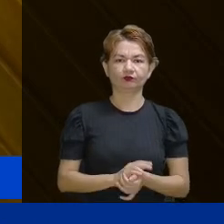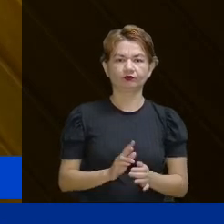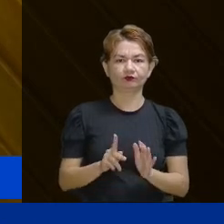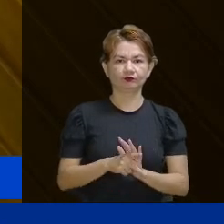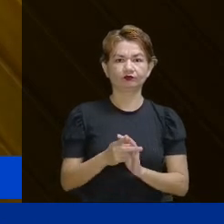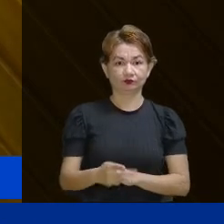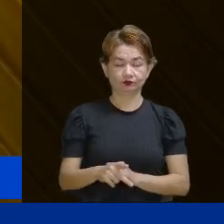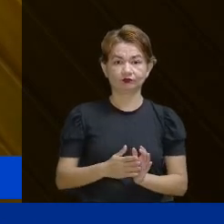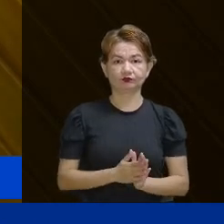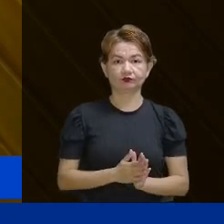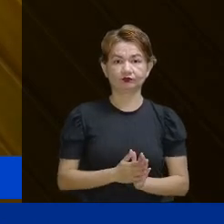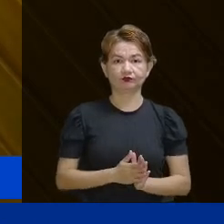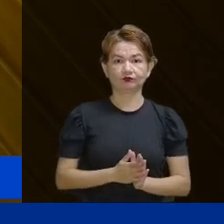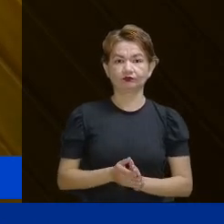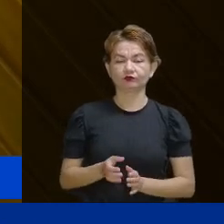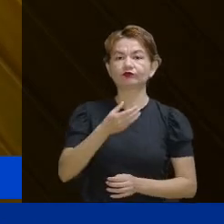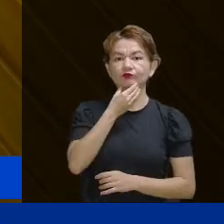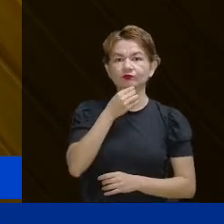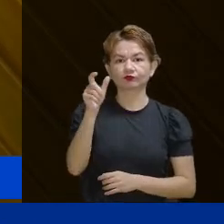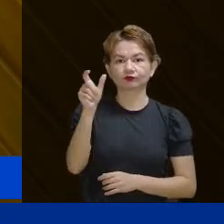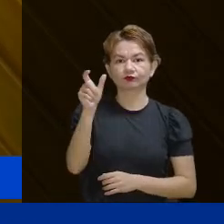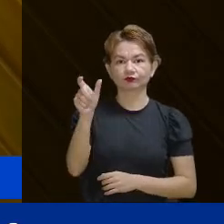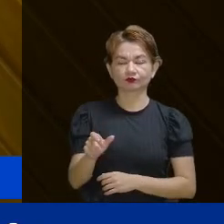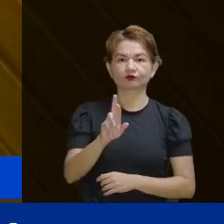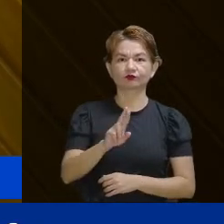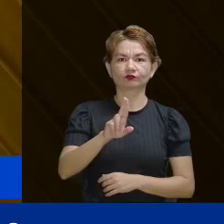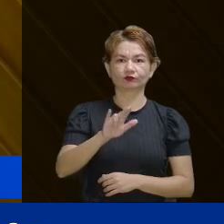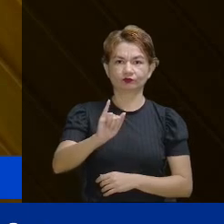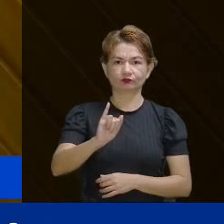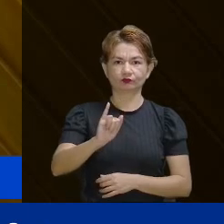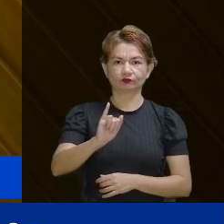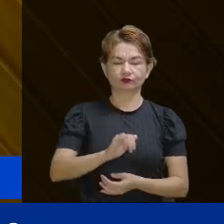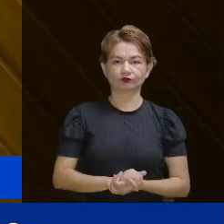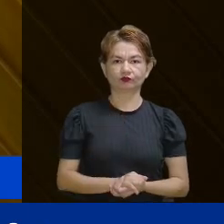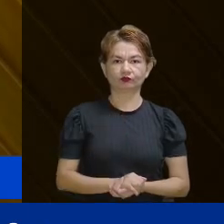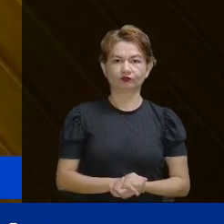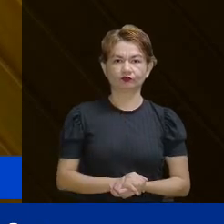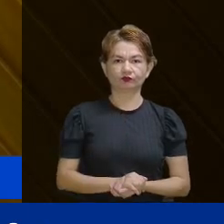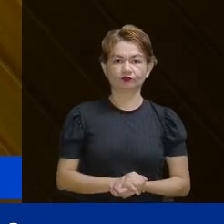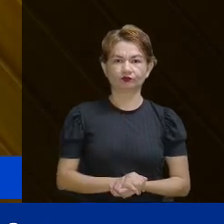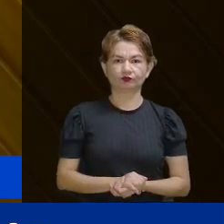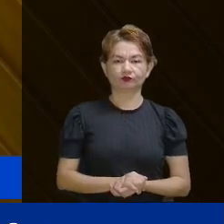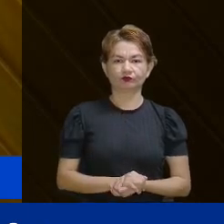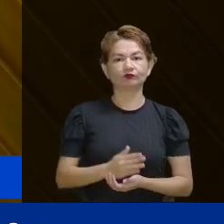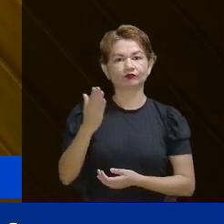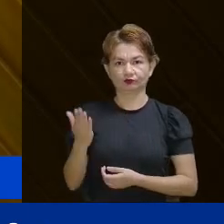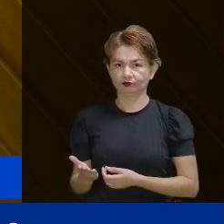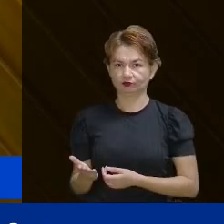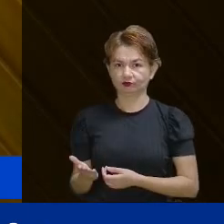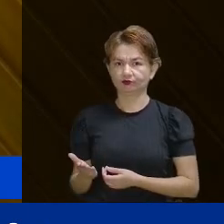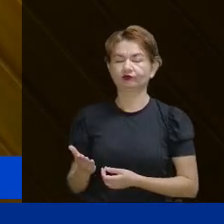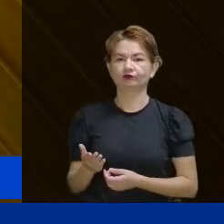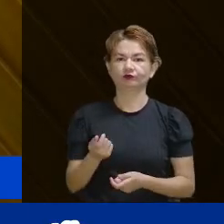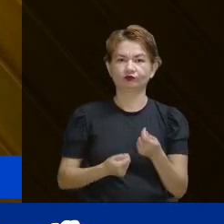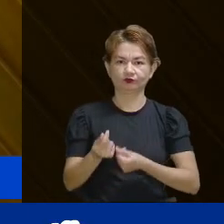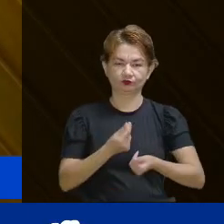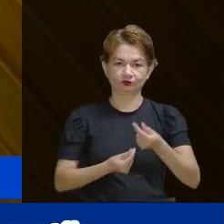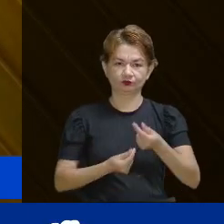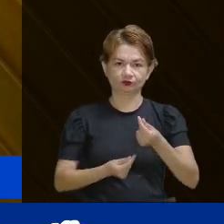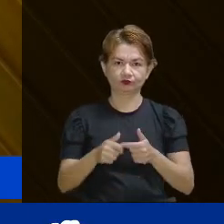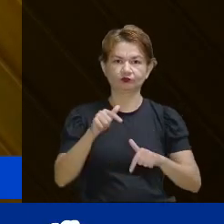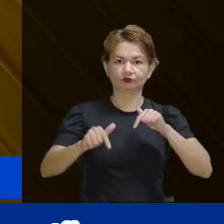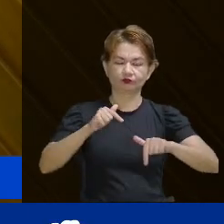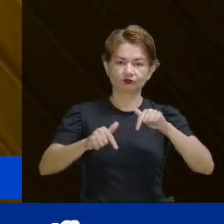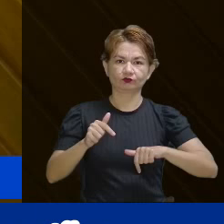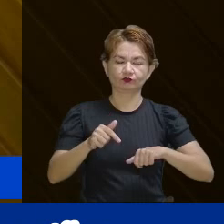Amapá ao ilustríssimo senhor Rui Moreira de Oliveira. Rui Moreira de Oliveira é economista com